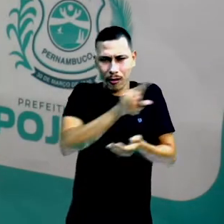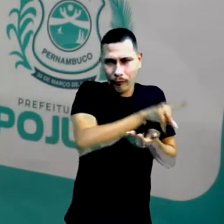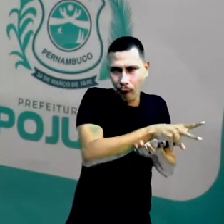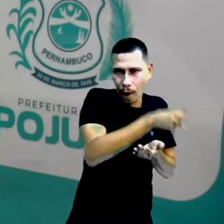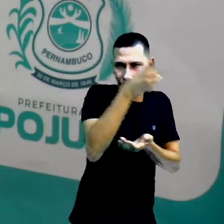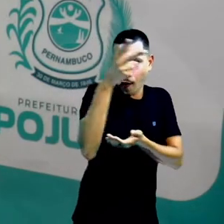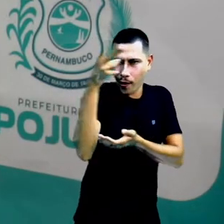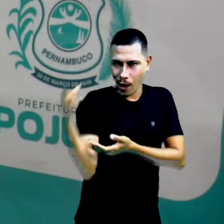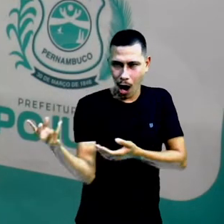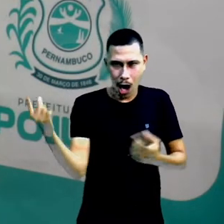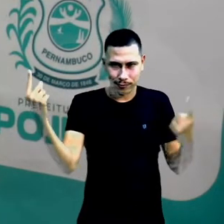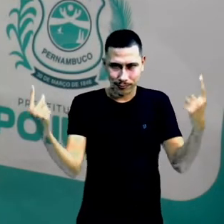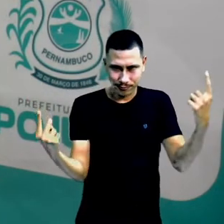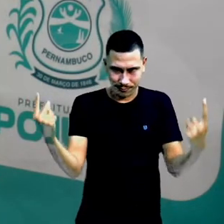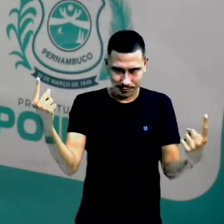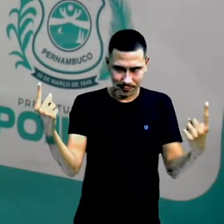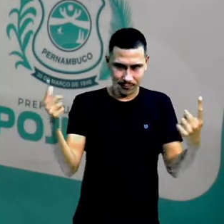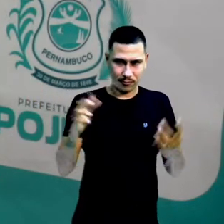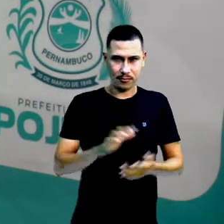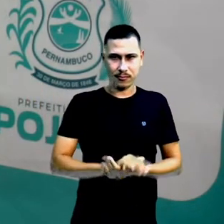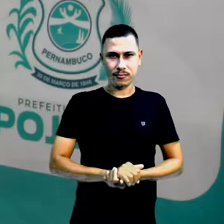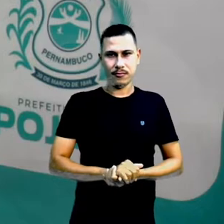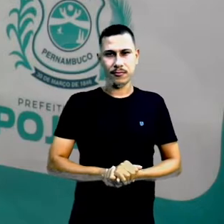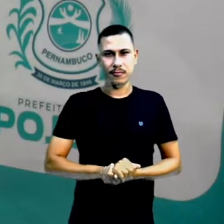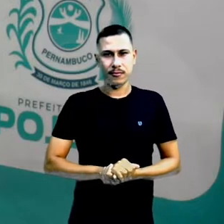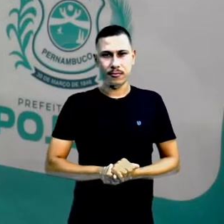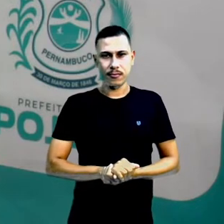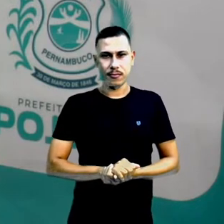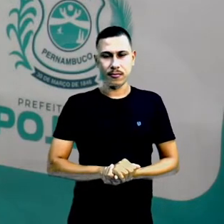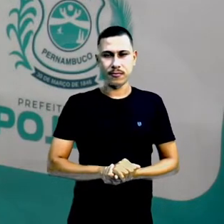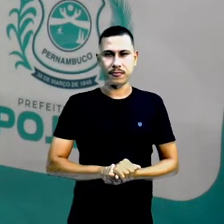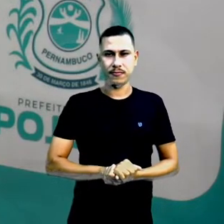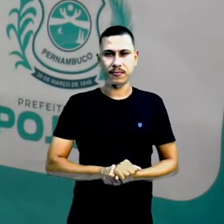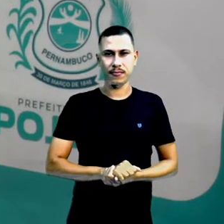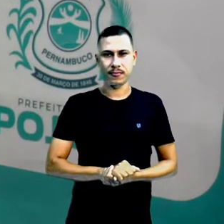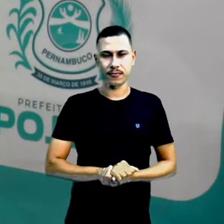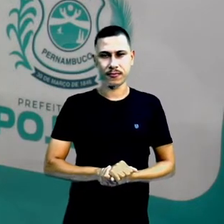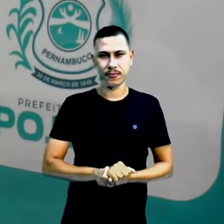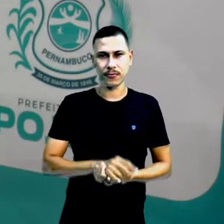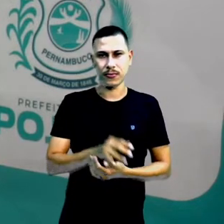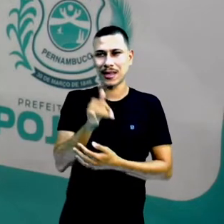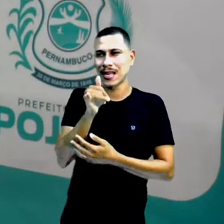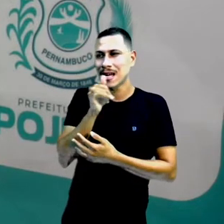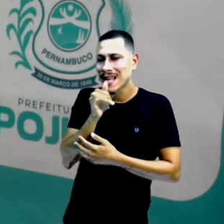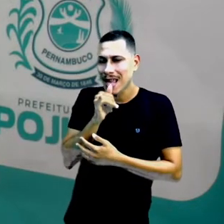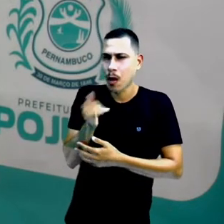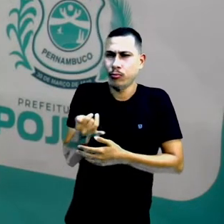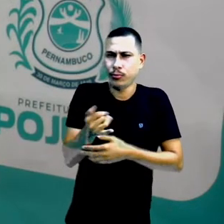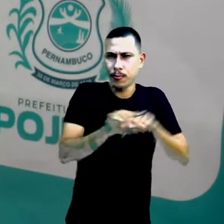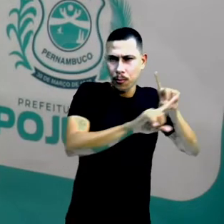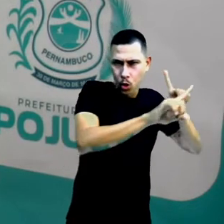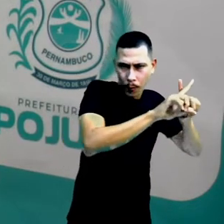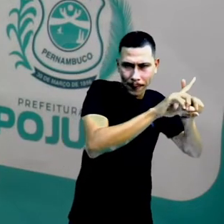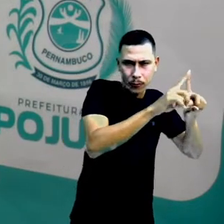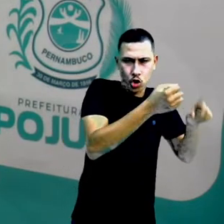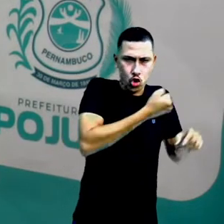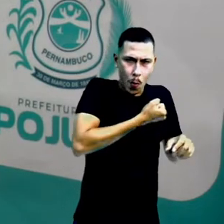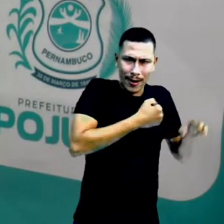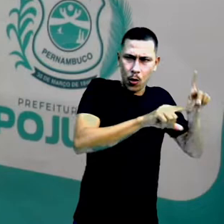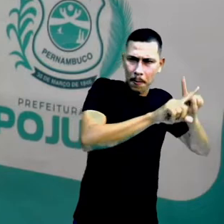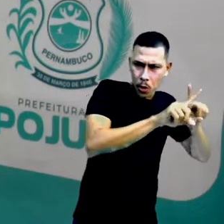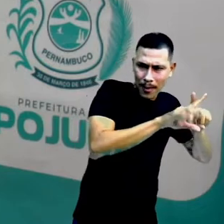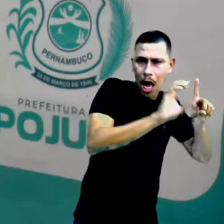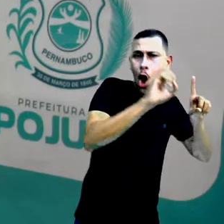contrária da multiplicação e vice-versa. Ou seja, ou você multiplica o número ou você